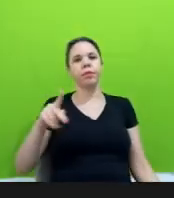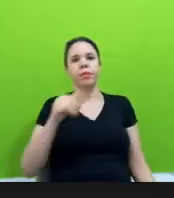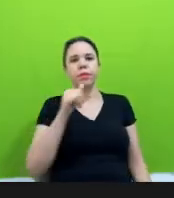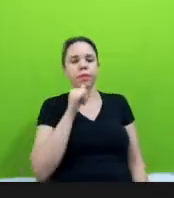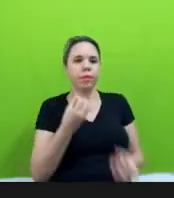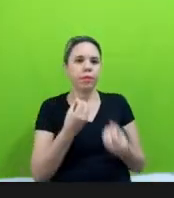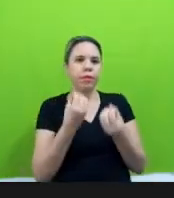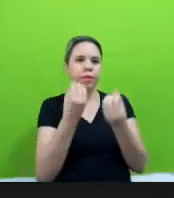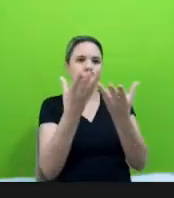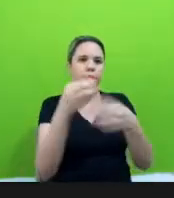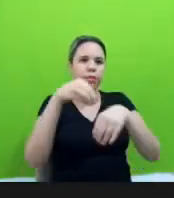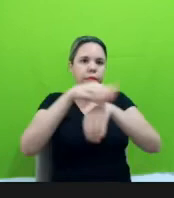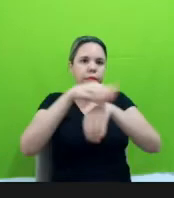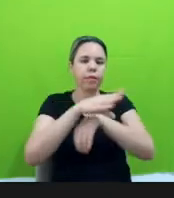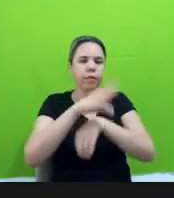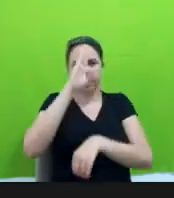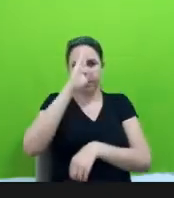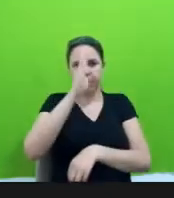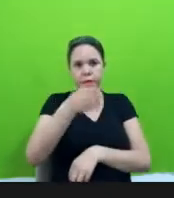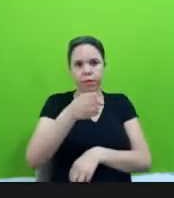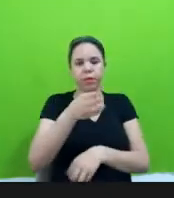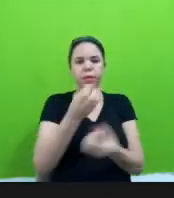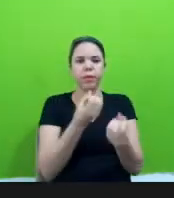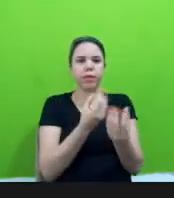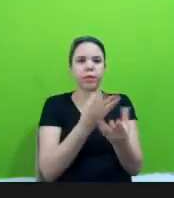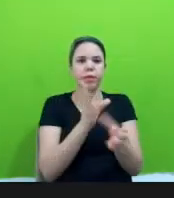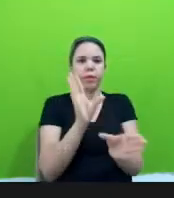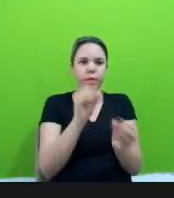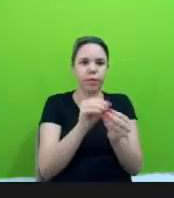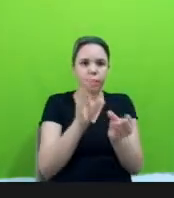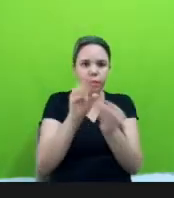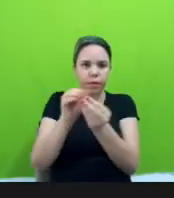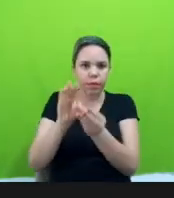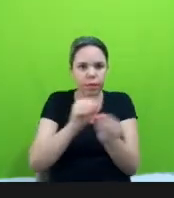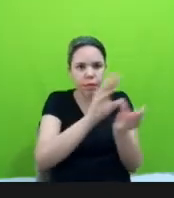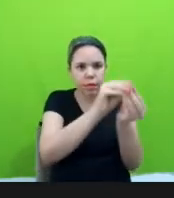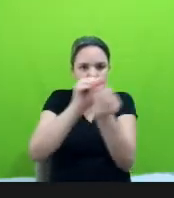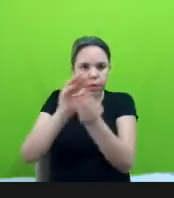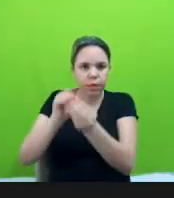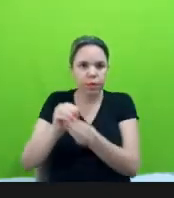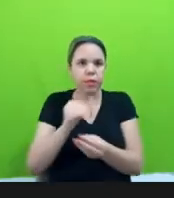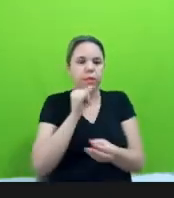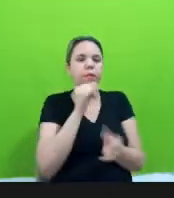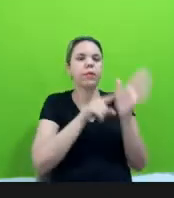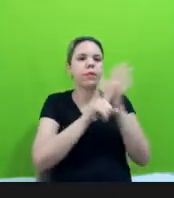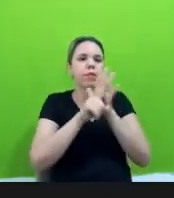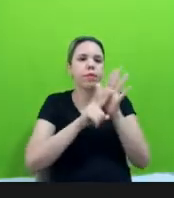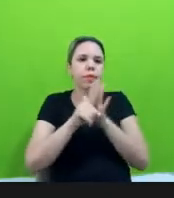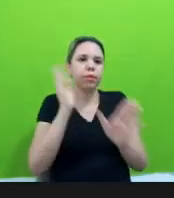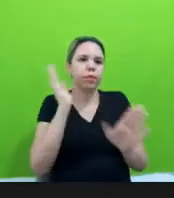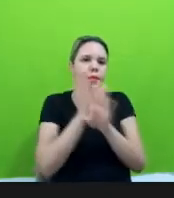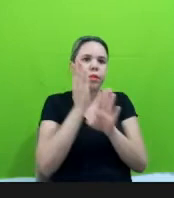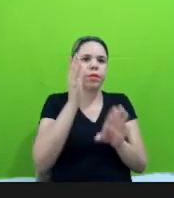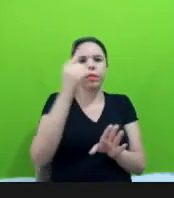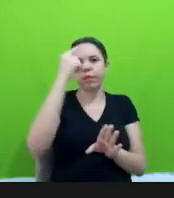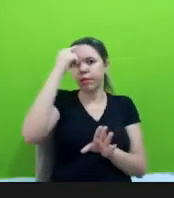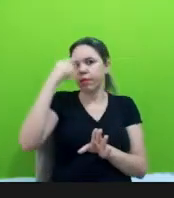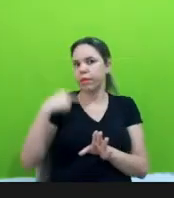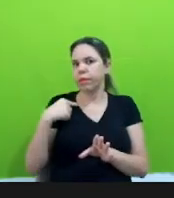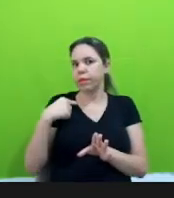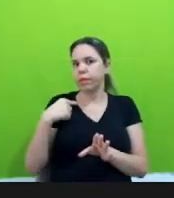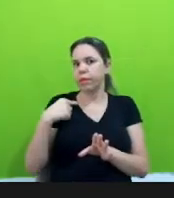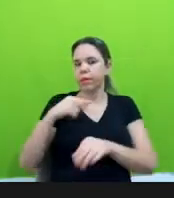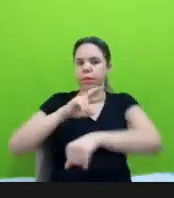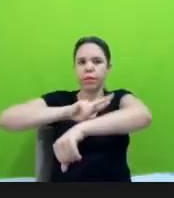fornece, principalmente os microdados, né? Que são todos aqueles dados destrinchados ali, que a gente consegue pegar o perfil por raça,